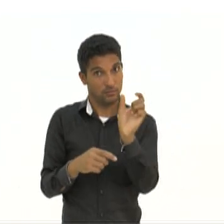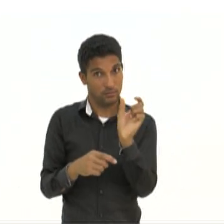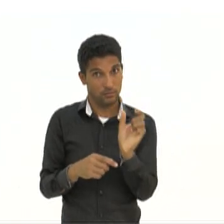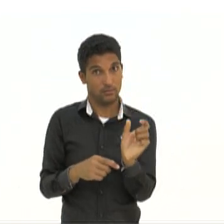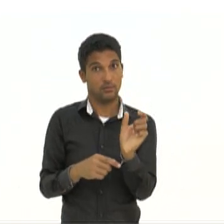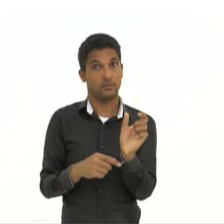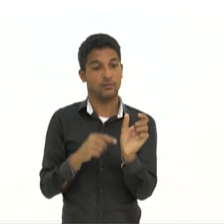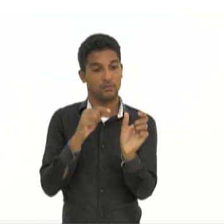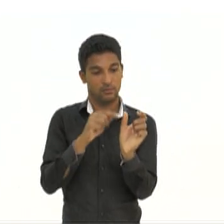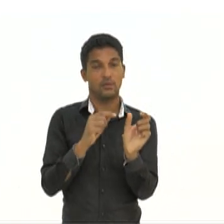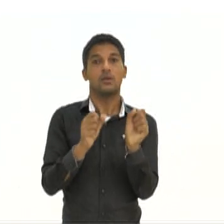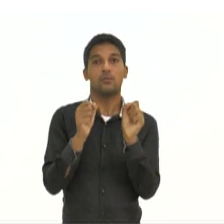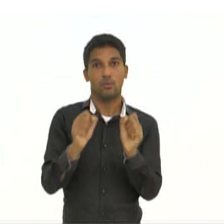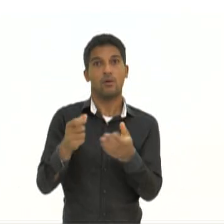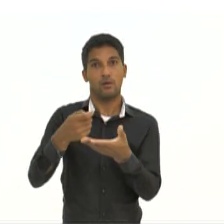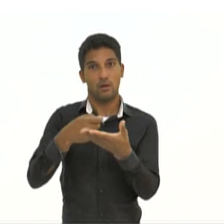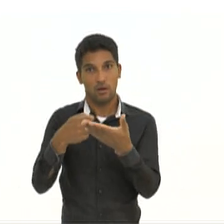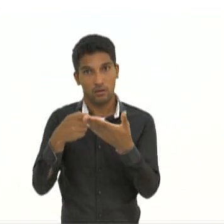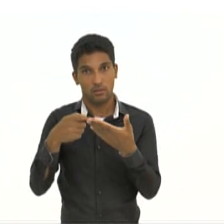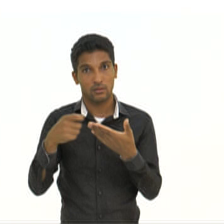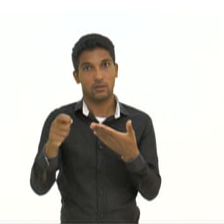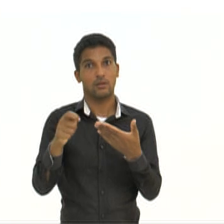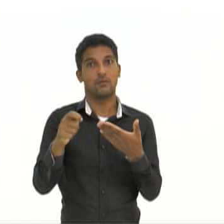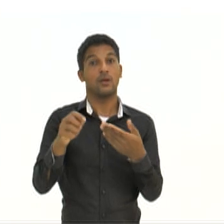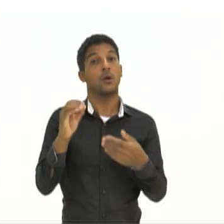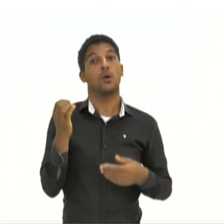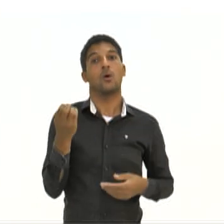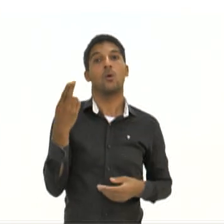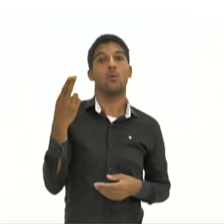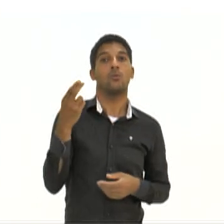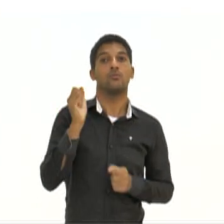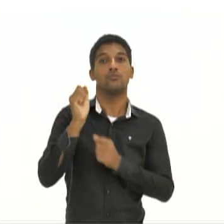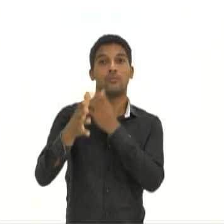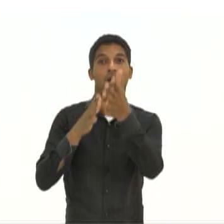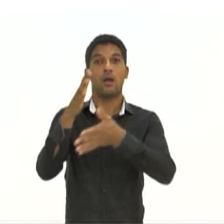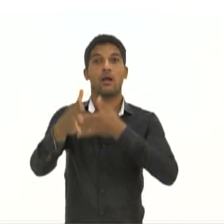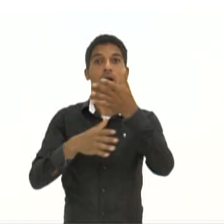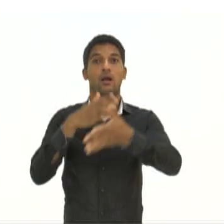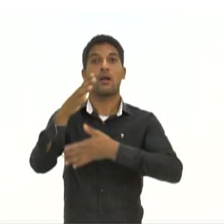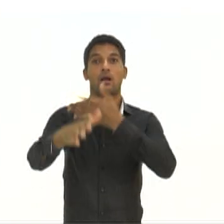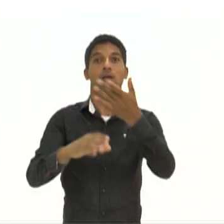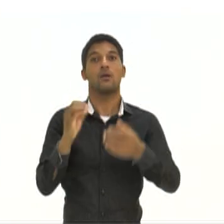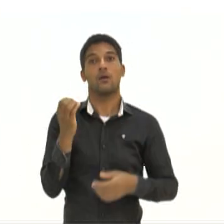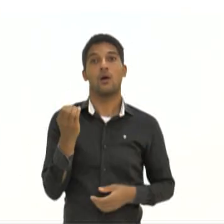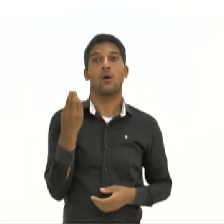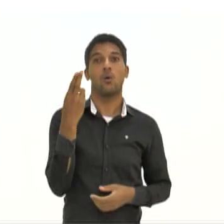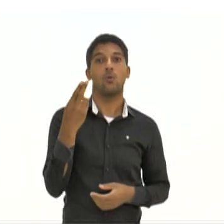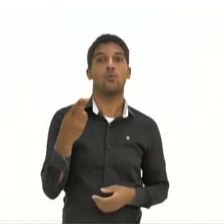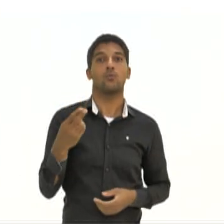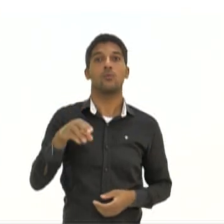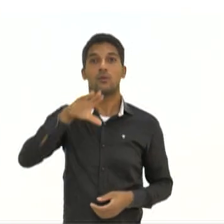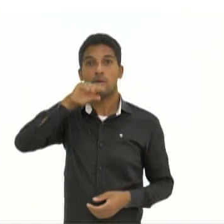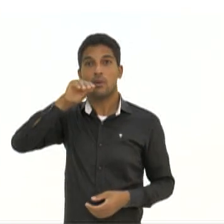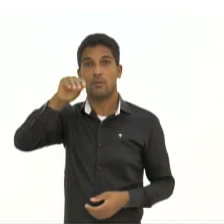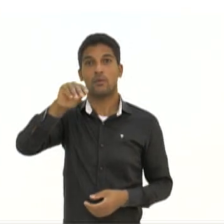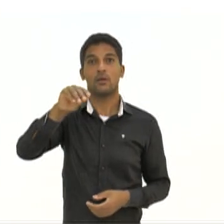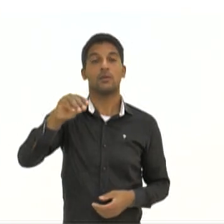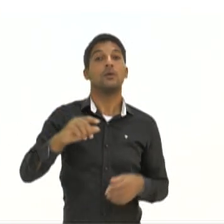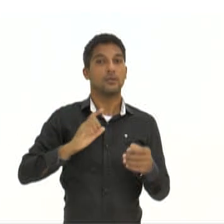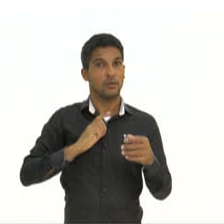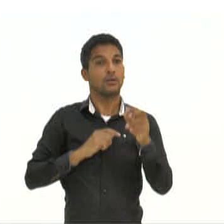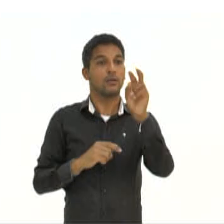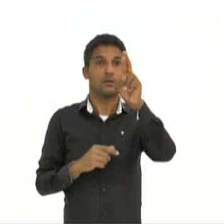essas palavras podem ser escritas, né, podem ser faladas, né, podem ser oralizadas, a gente tem ali a reclamação,